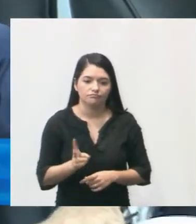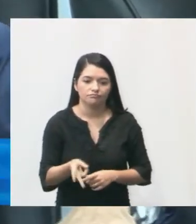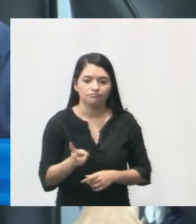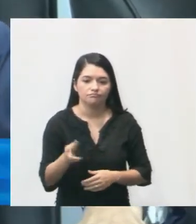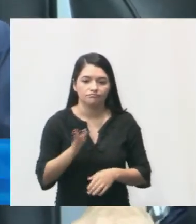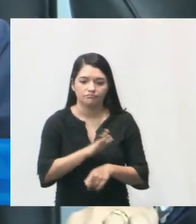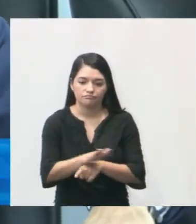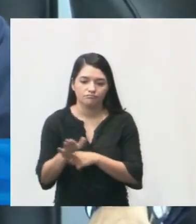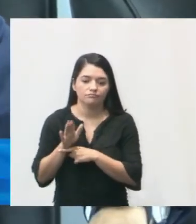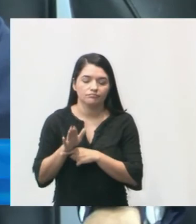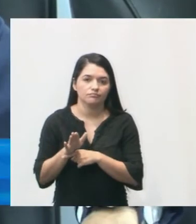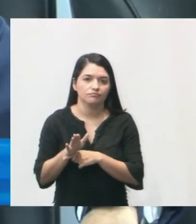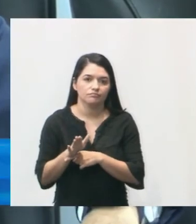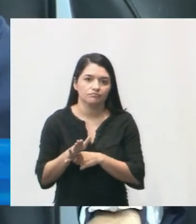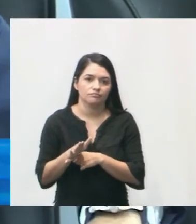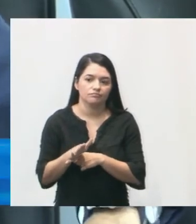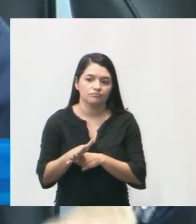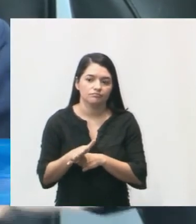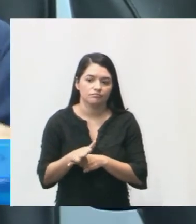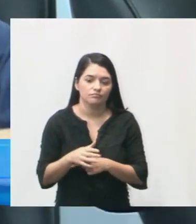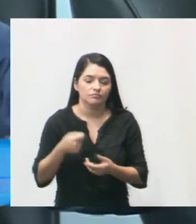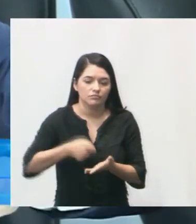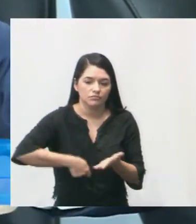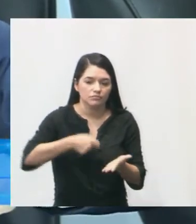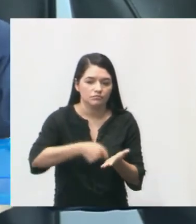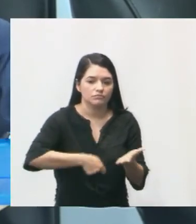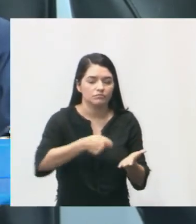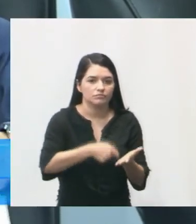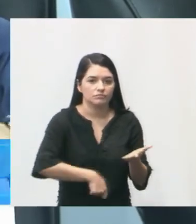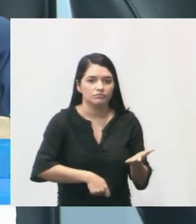dá com relação à cobrança,